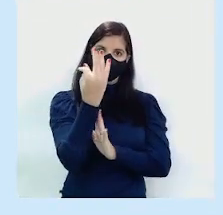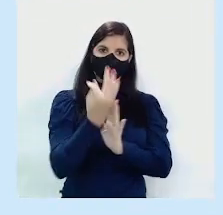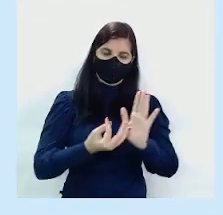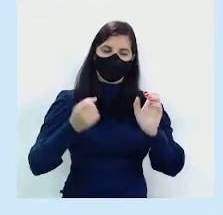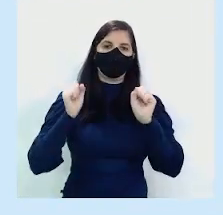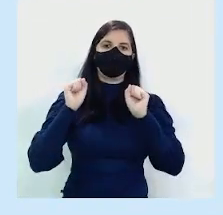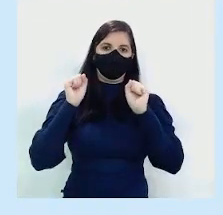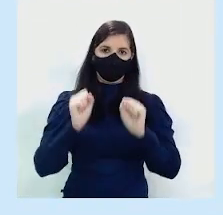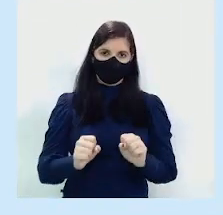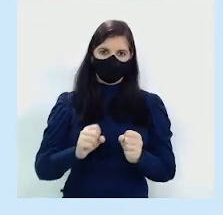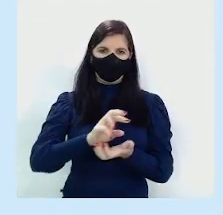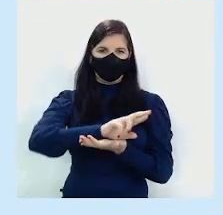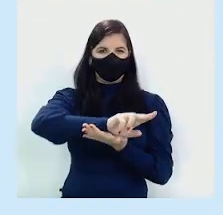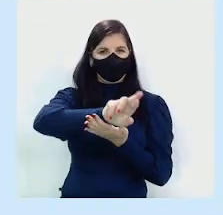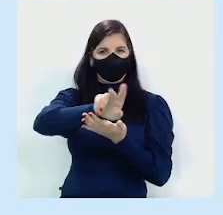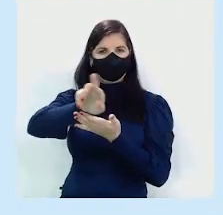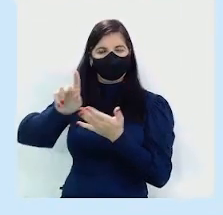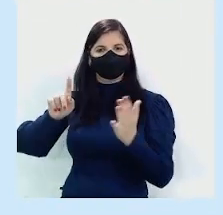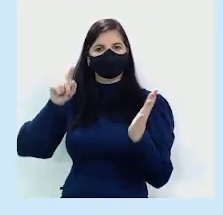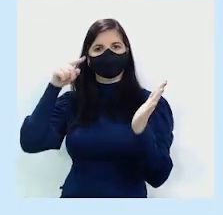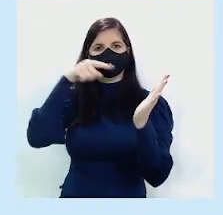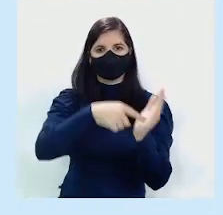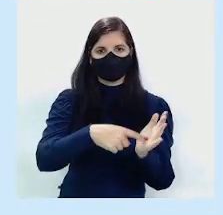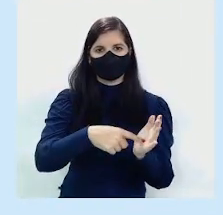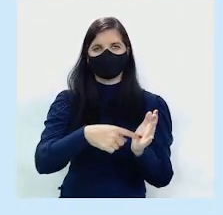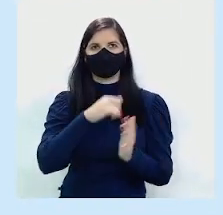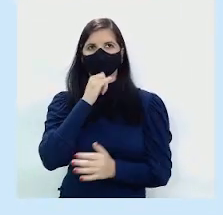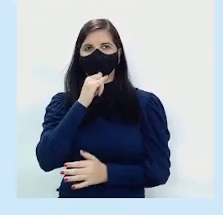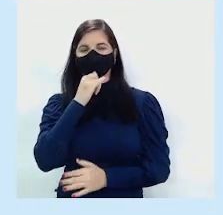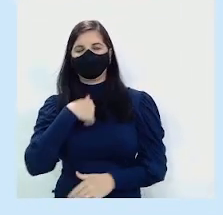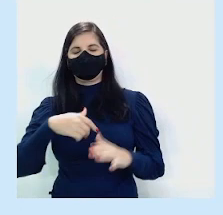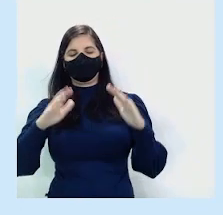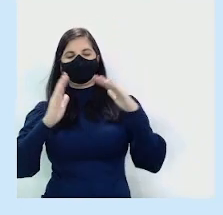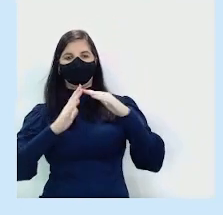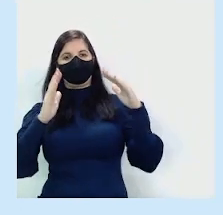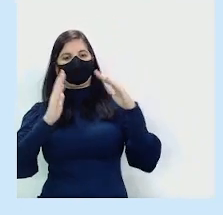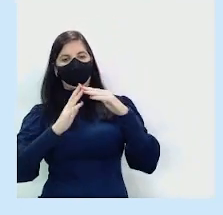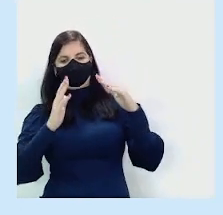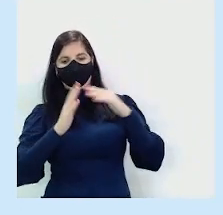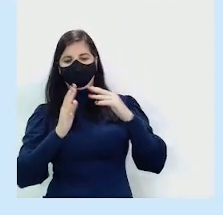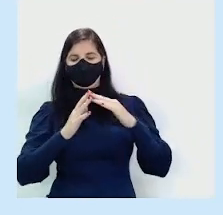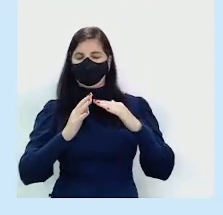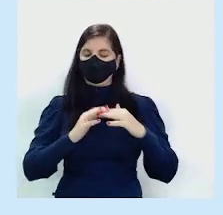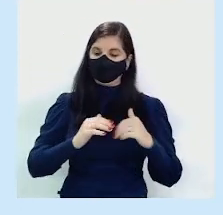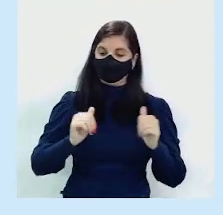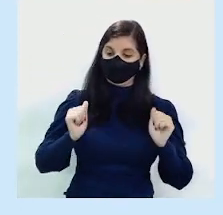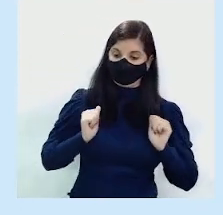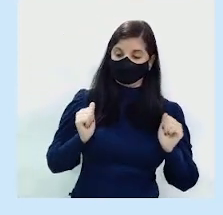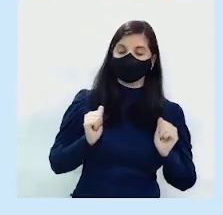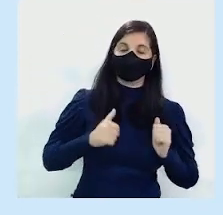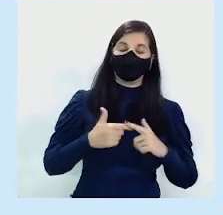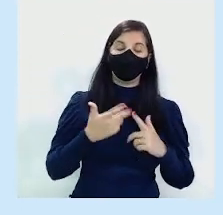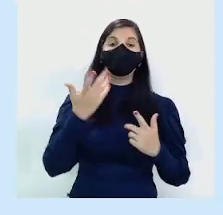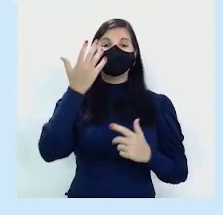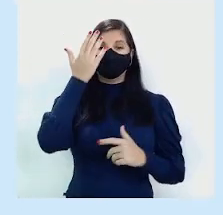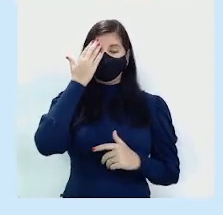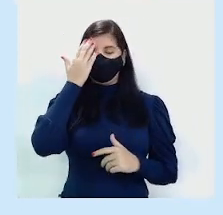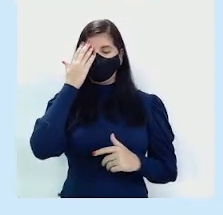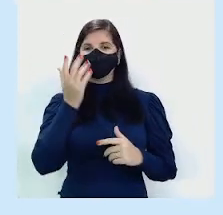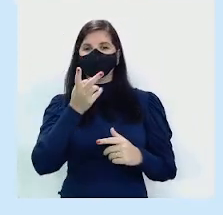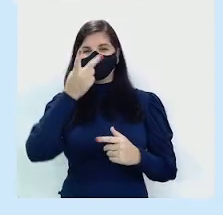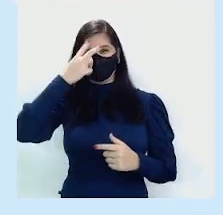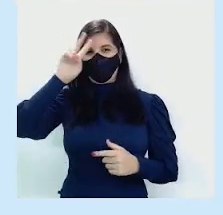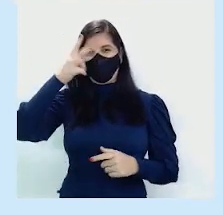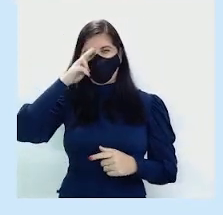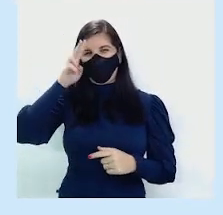com diversas finalidades. Por exemplo, eu estou em casa, eu sou uma pessoa boa em contar histórias. Eu sei que tem muita gente